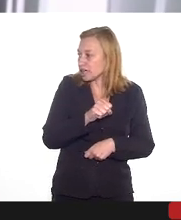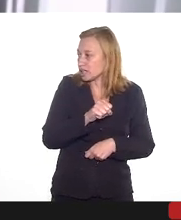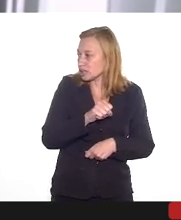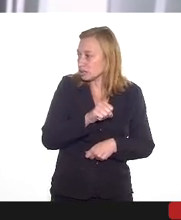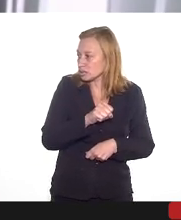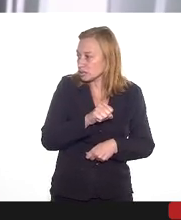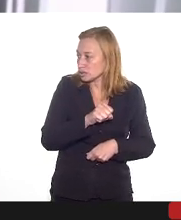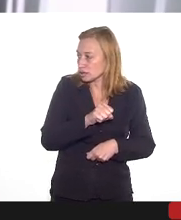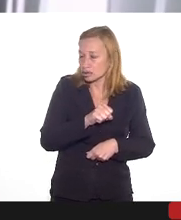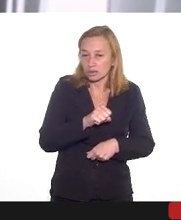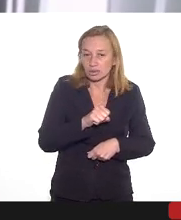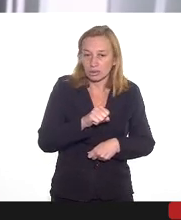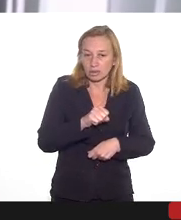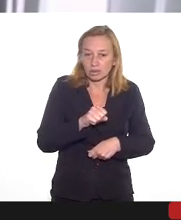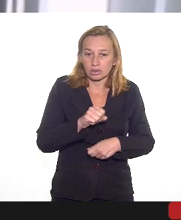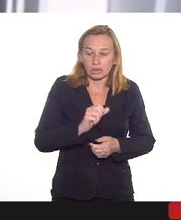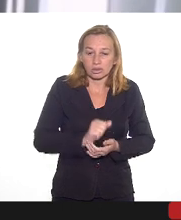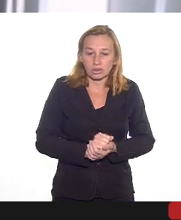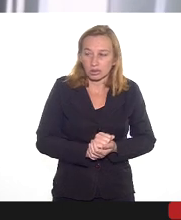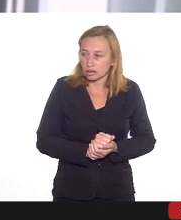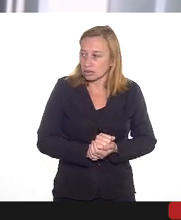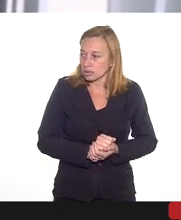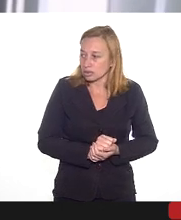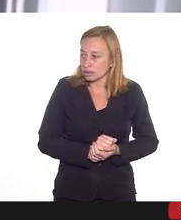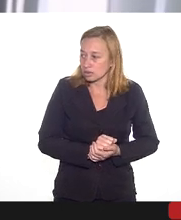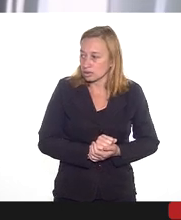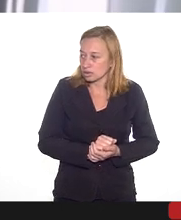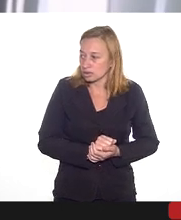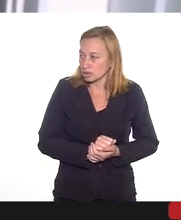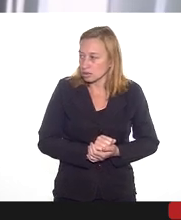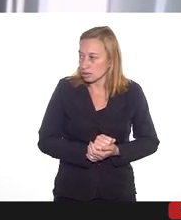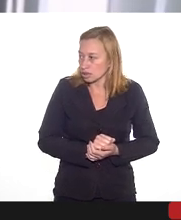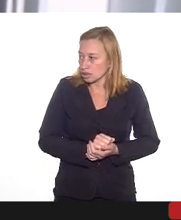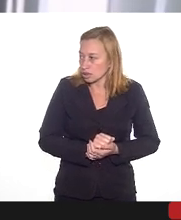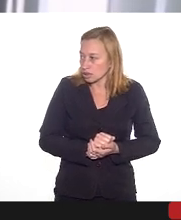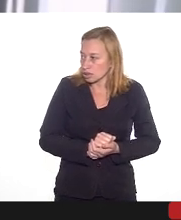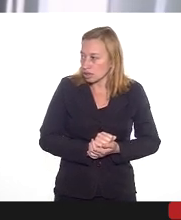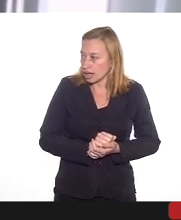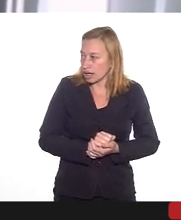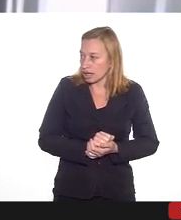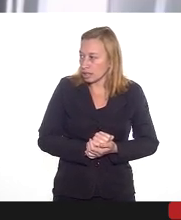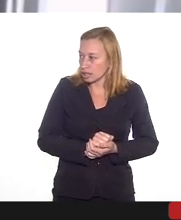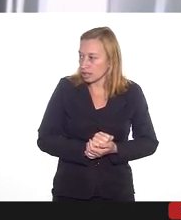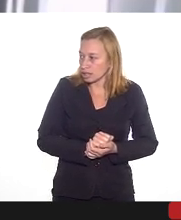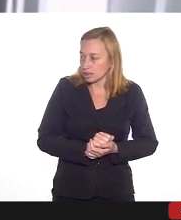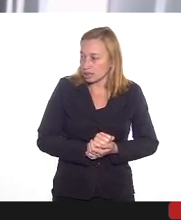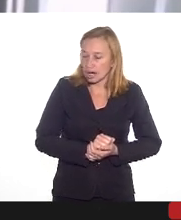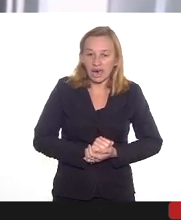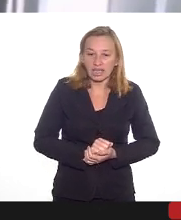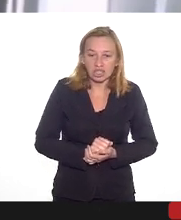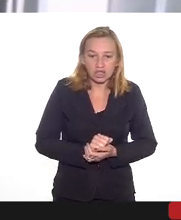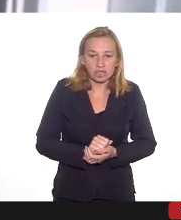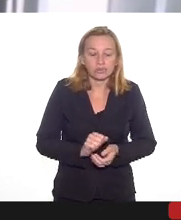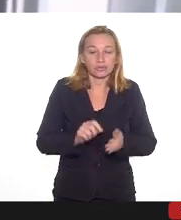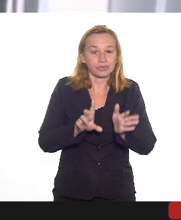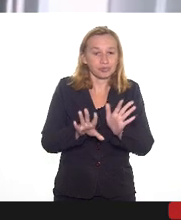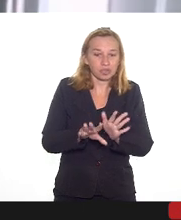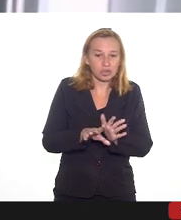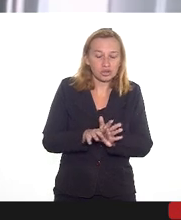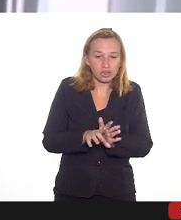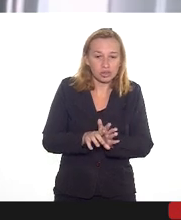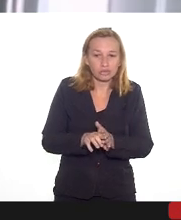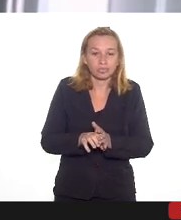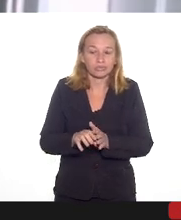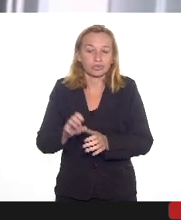esse encaminhamento, propor a Vossa Excelência e à comissão esse encaminhamento, a gente precisa ter uma reunião com o governador do Estado do Rio de